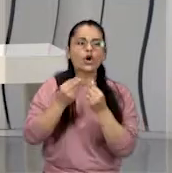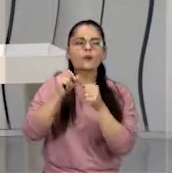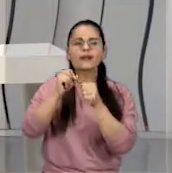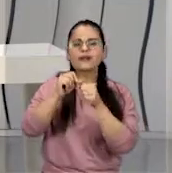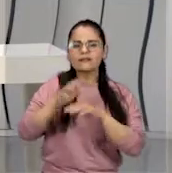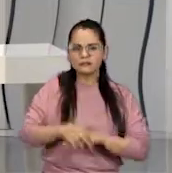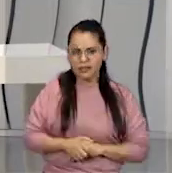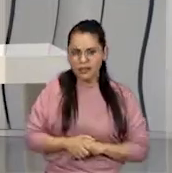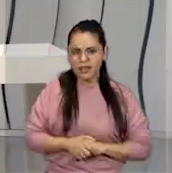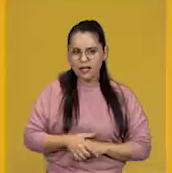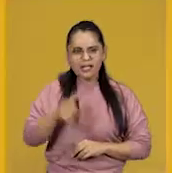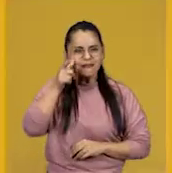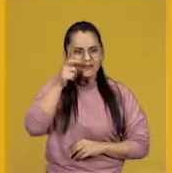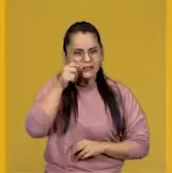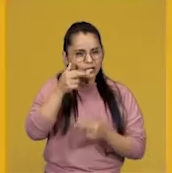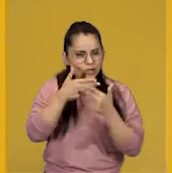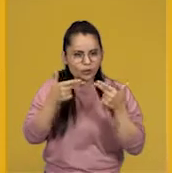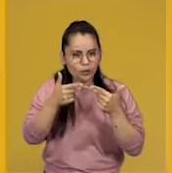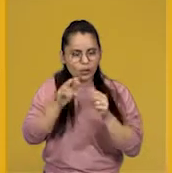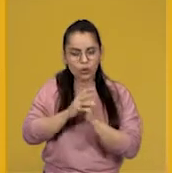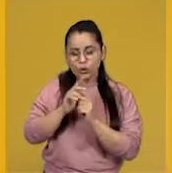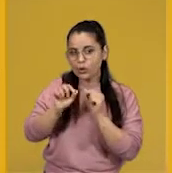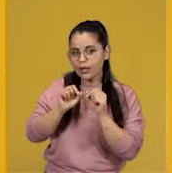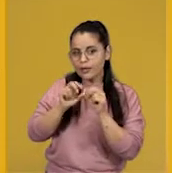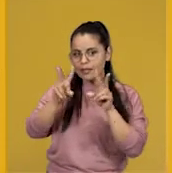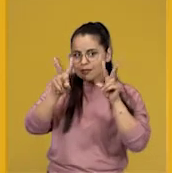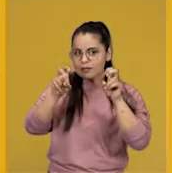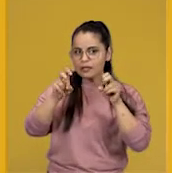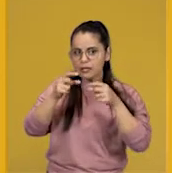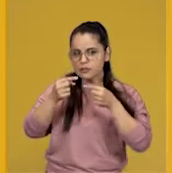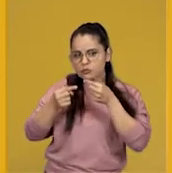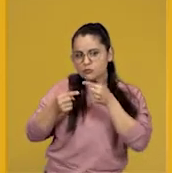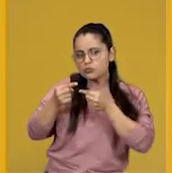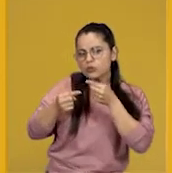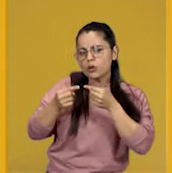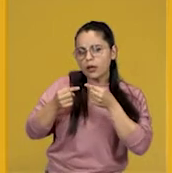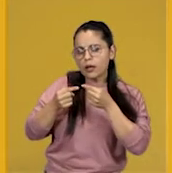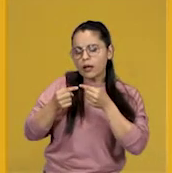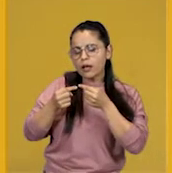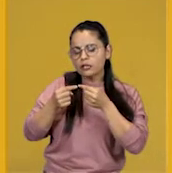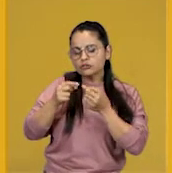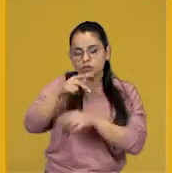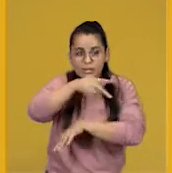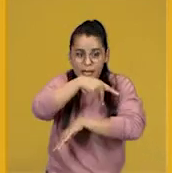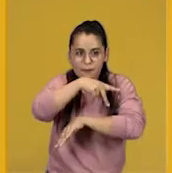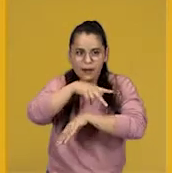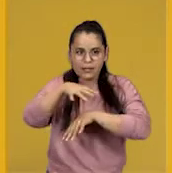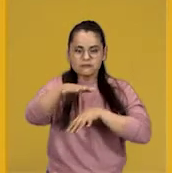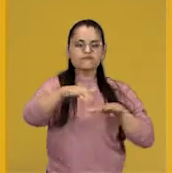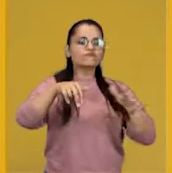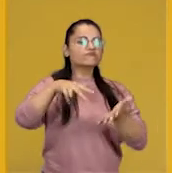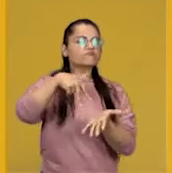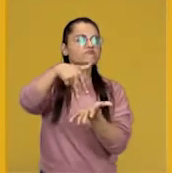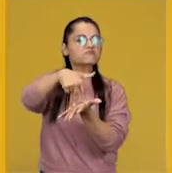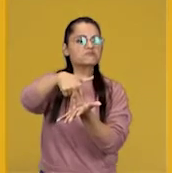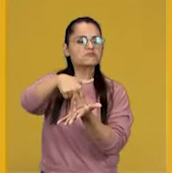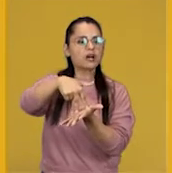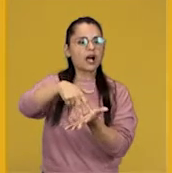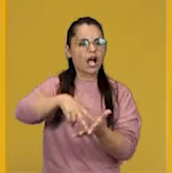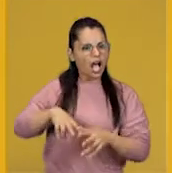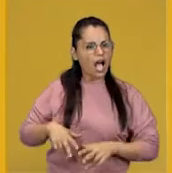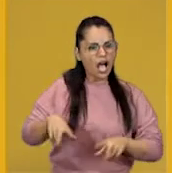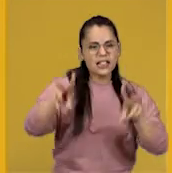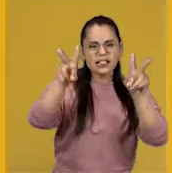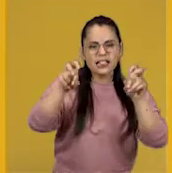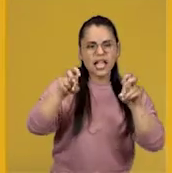Uma coisa muito interessante. Ele levanta temas polêmicos, em praça pública, para tirar as pessoas da zona de conforto. Nós temos o